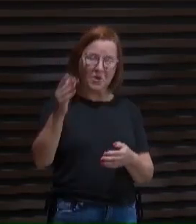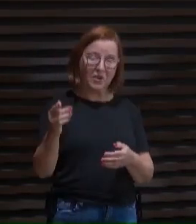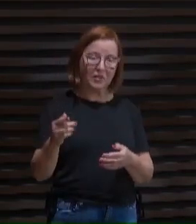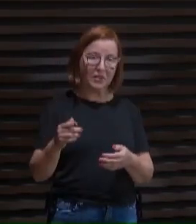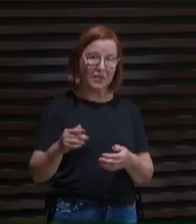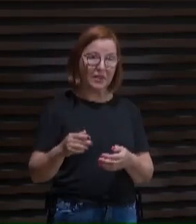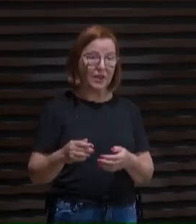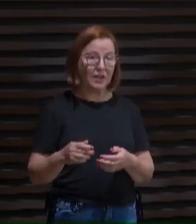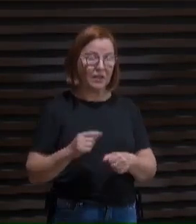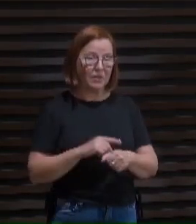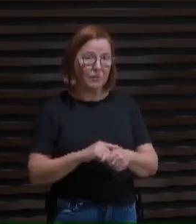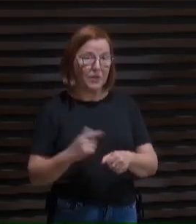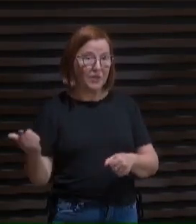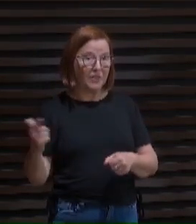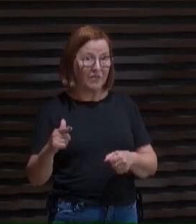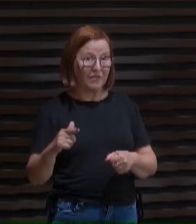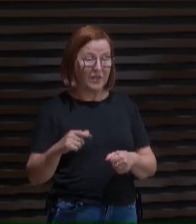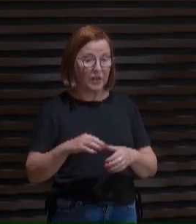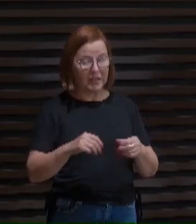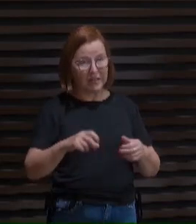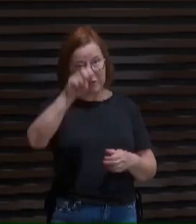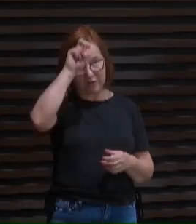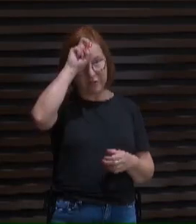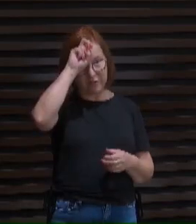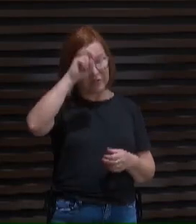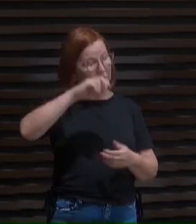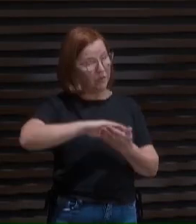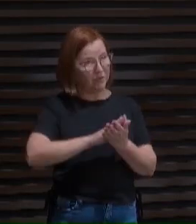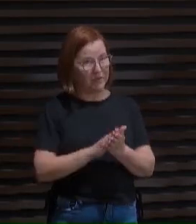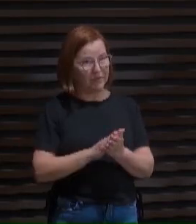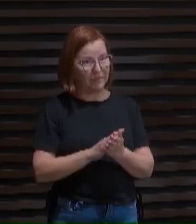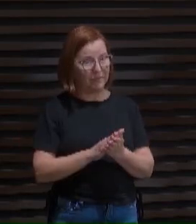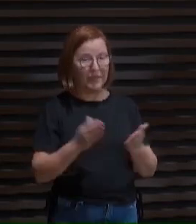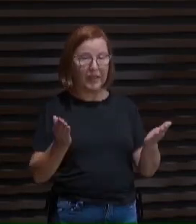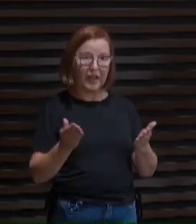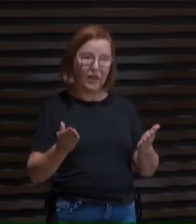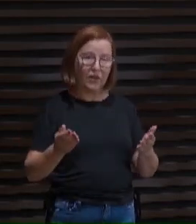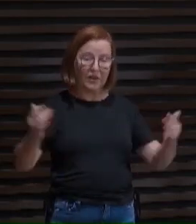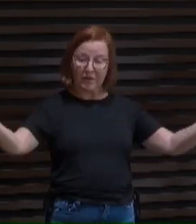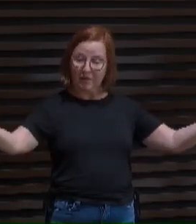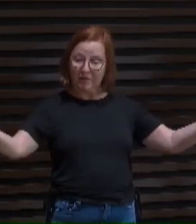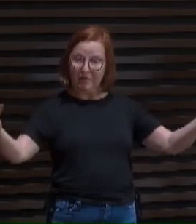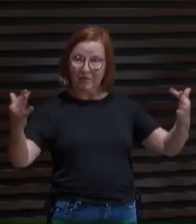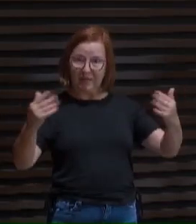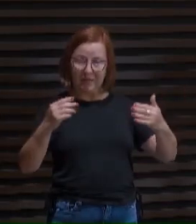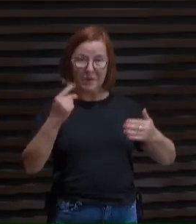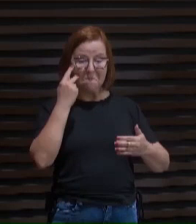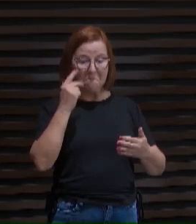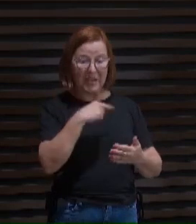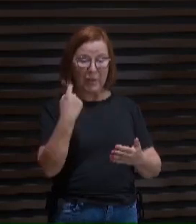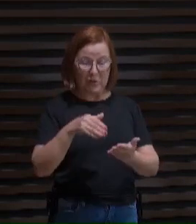mas deles se desviaram e não os destruíram, eis que nos dão o pago, vindo para lançar-nos fora da